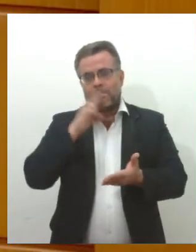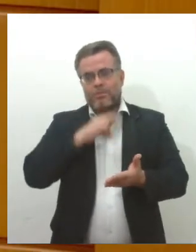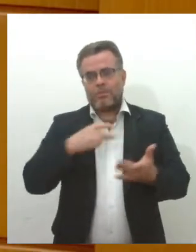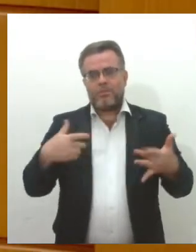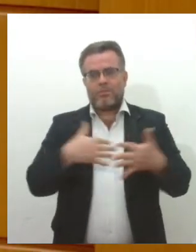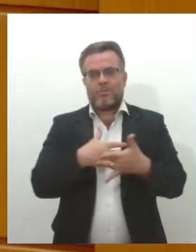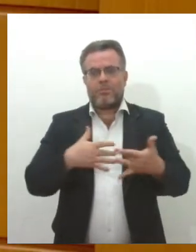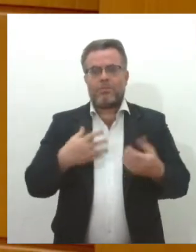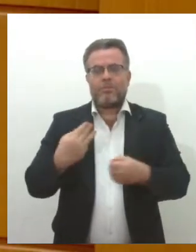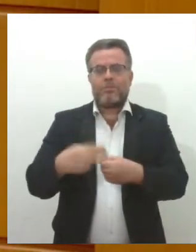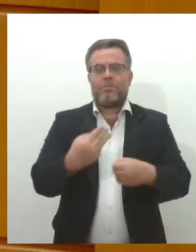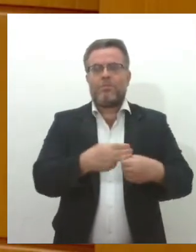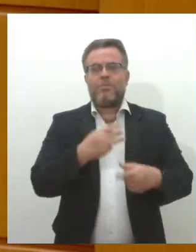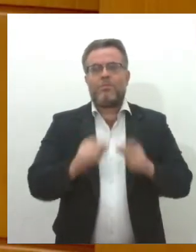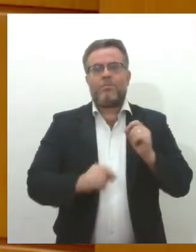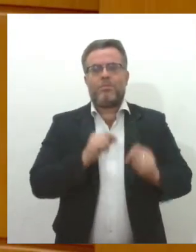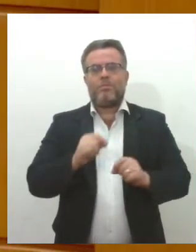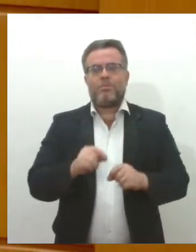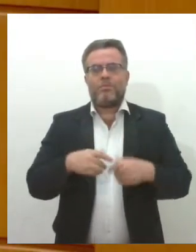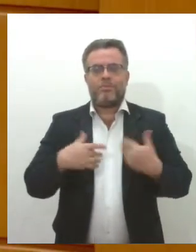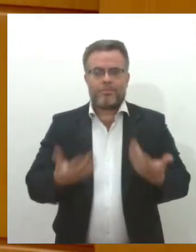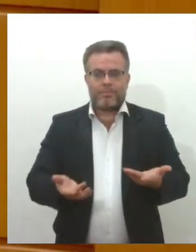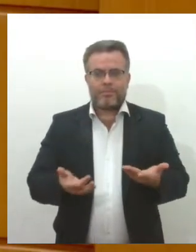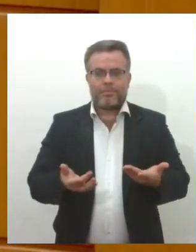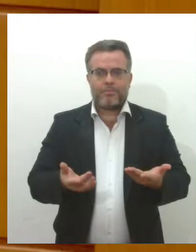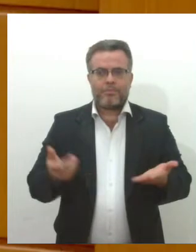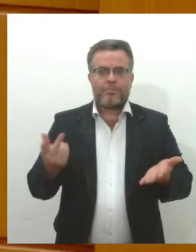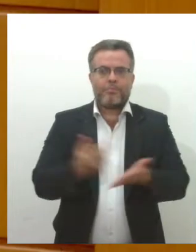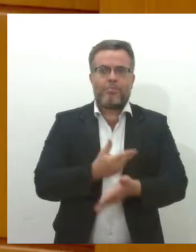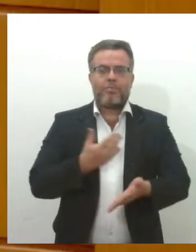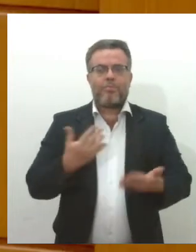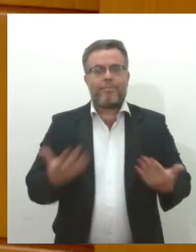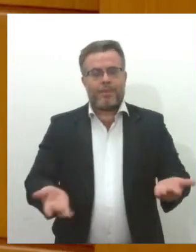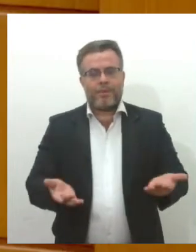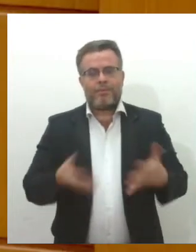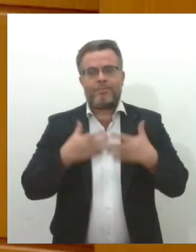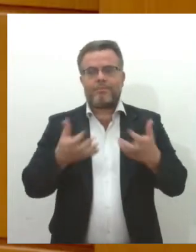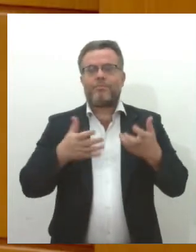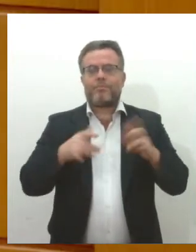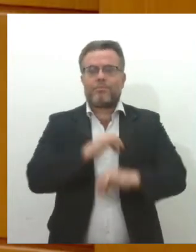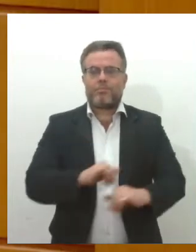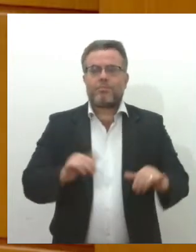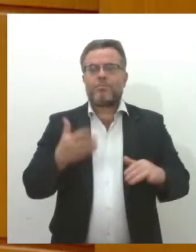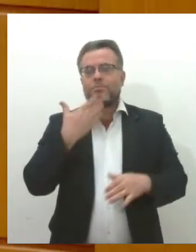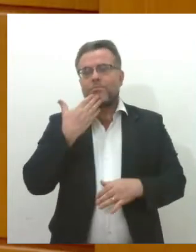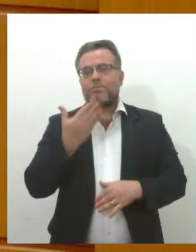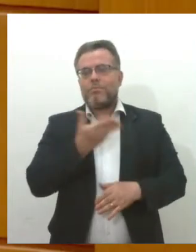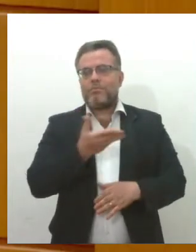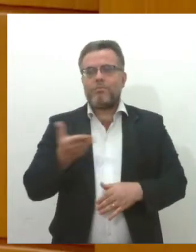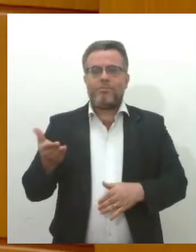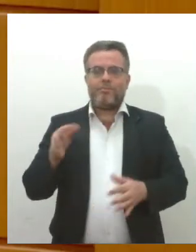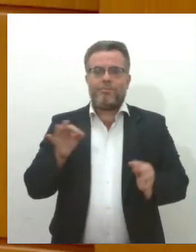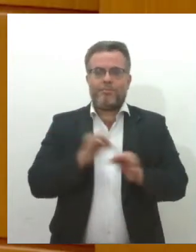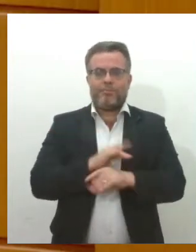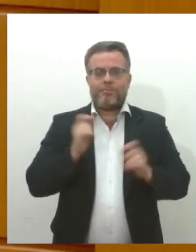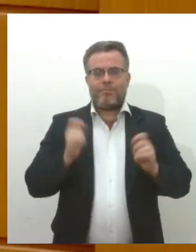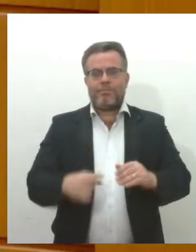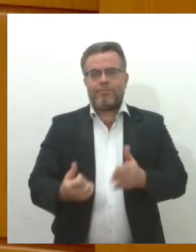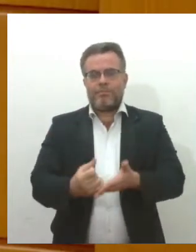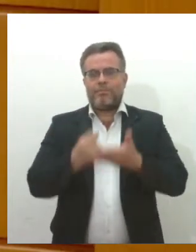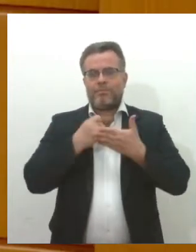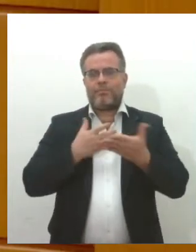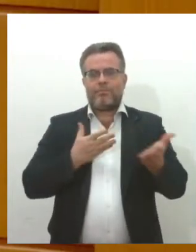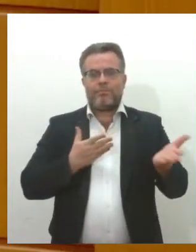Municípios ajudando assim na fiscalização do trânsito também então quero fazer esse registro e pedir também os colegas deputados que possamos ajudar na